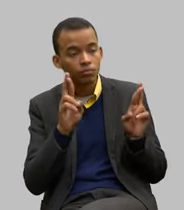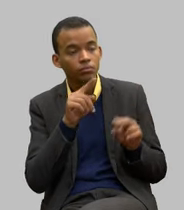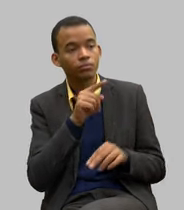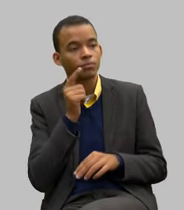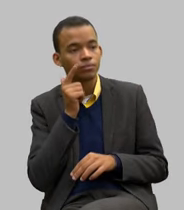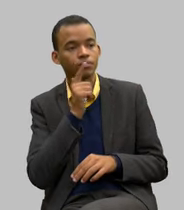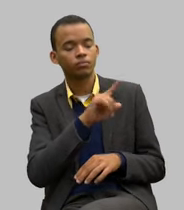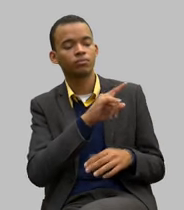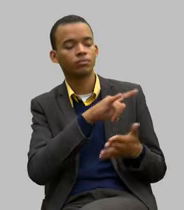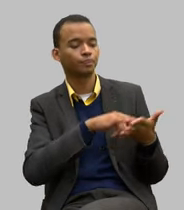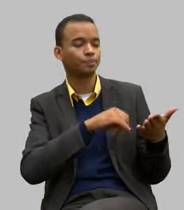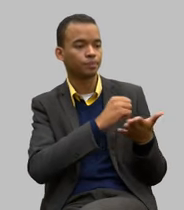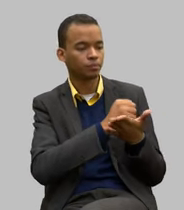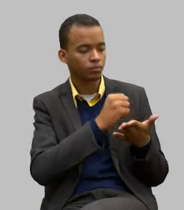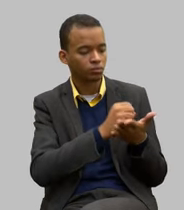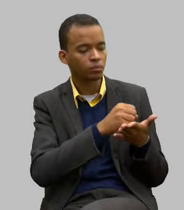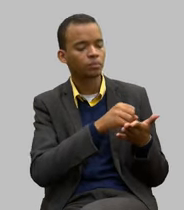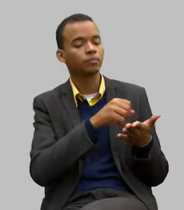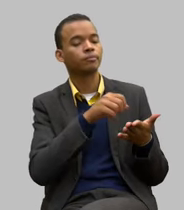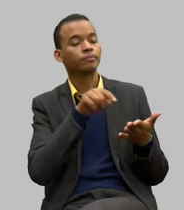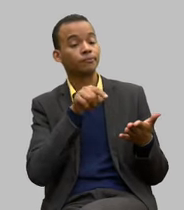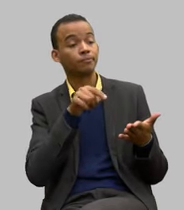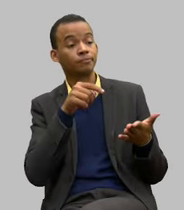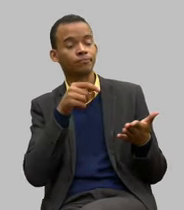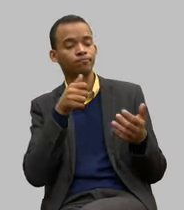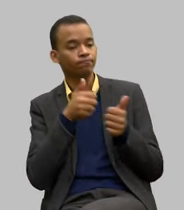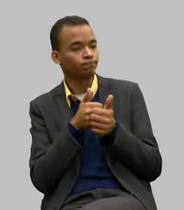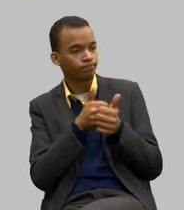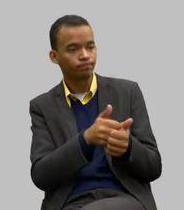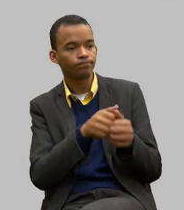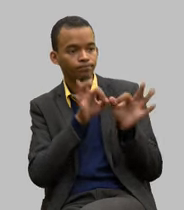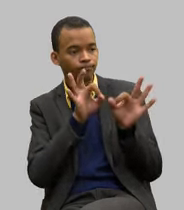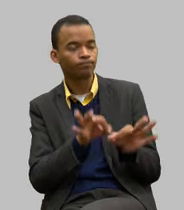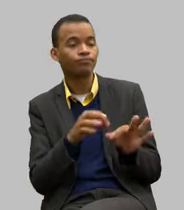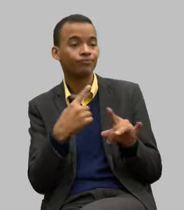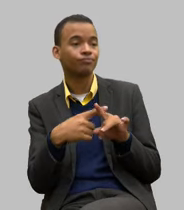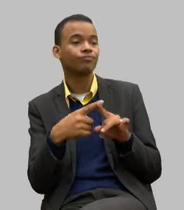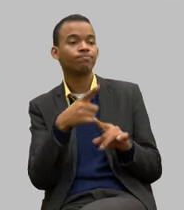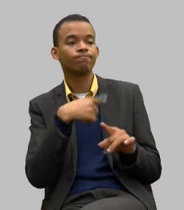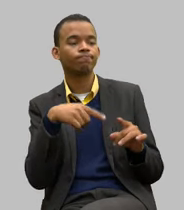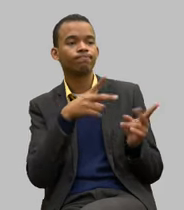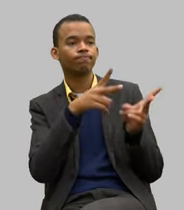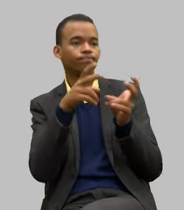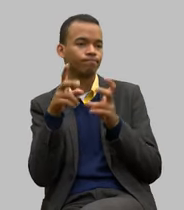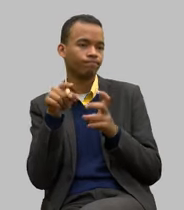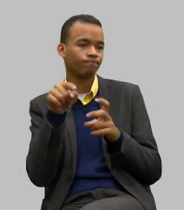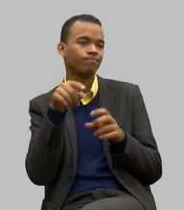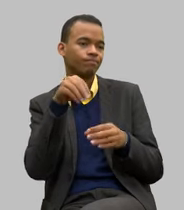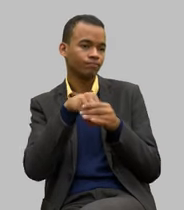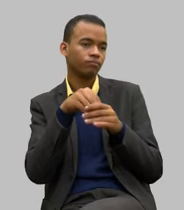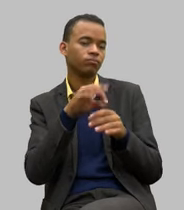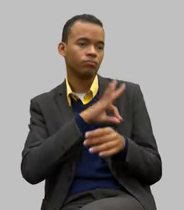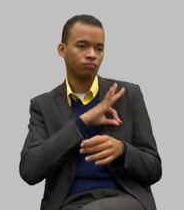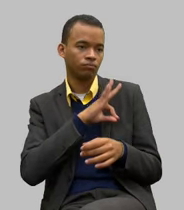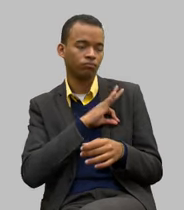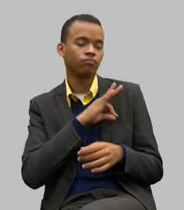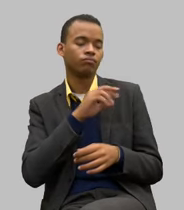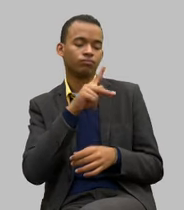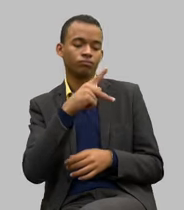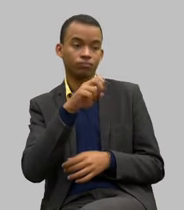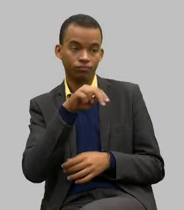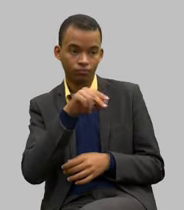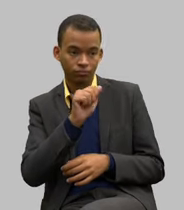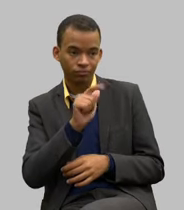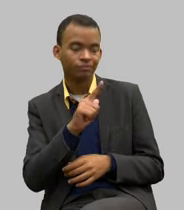do Papel porque a gente ainda vê muitas eh muitos problemas na polícia penal problemas estruturais da